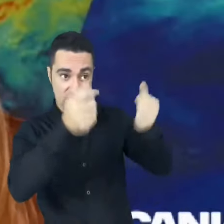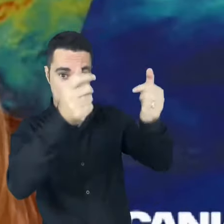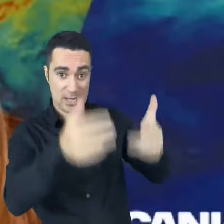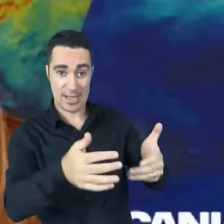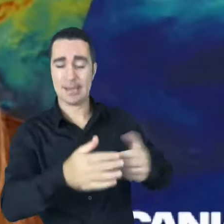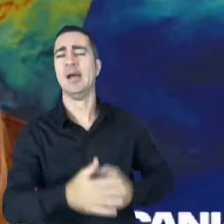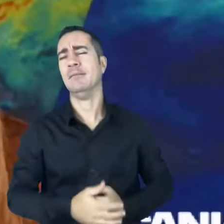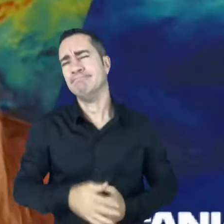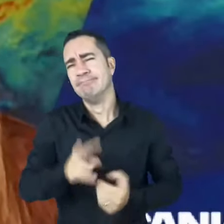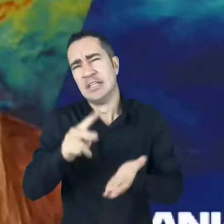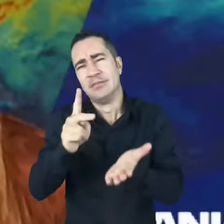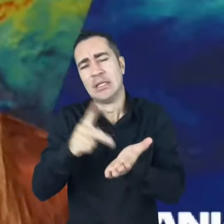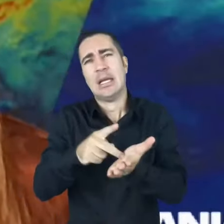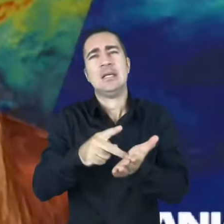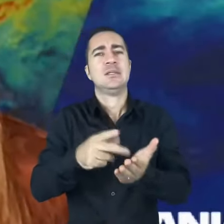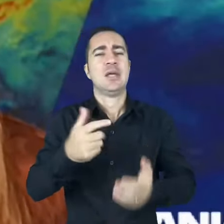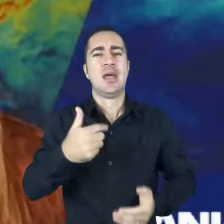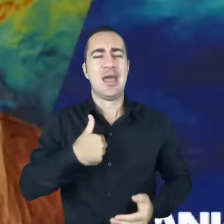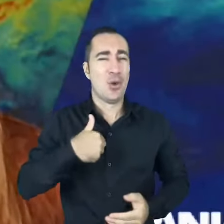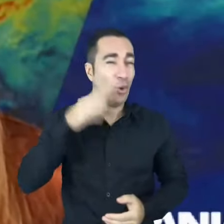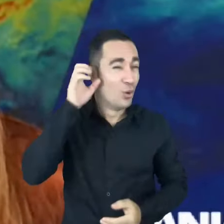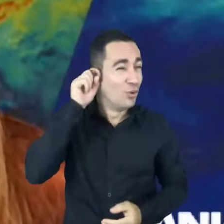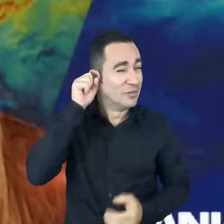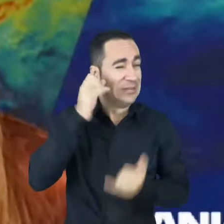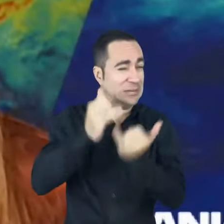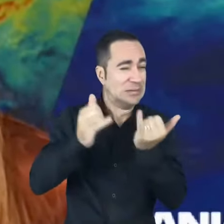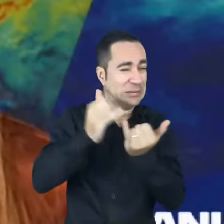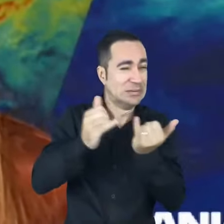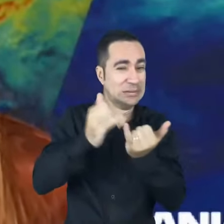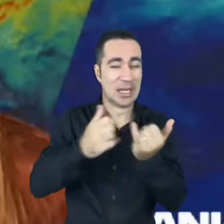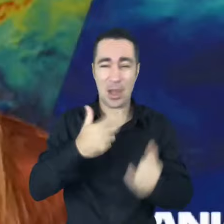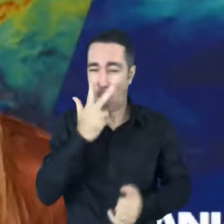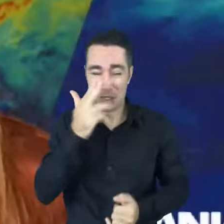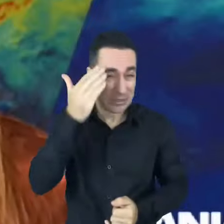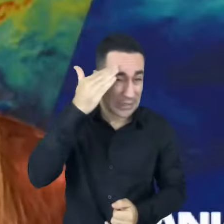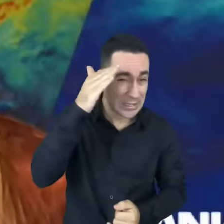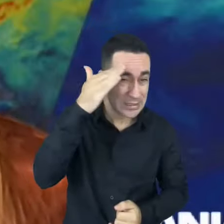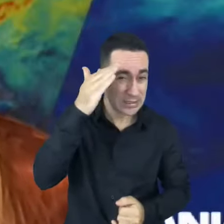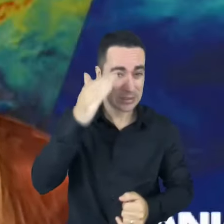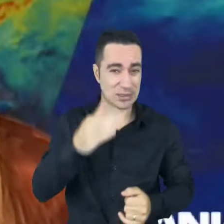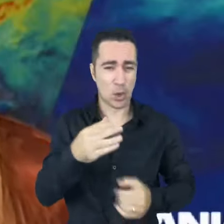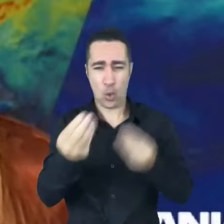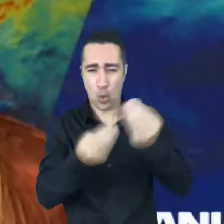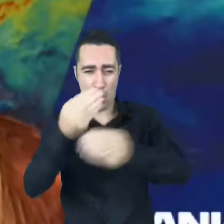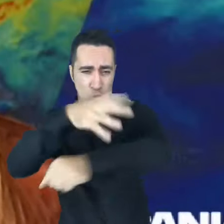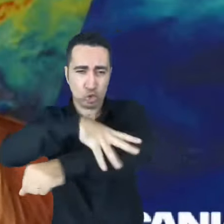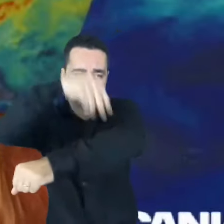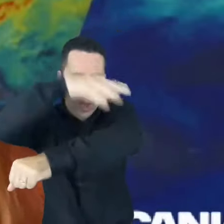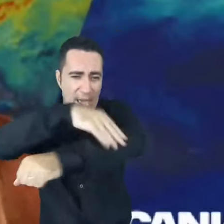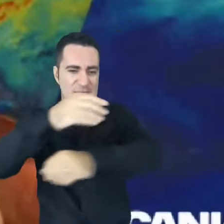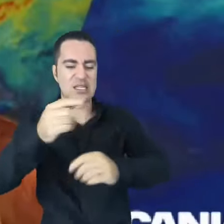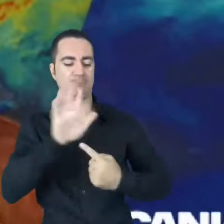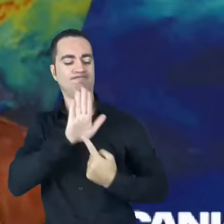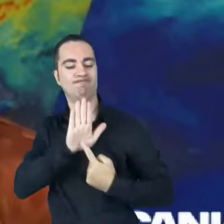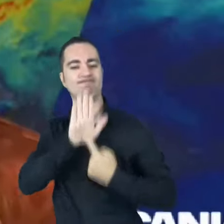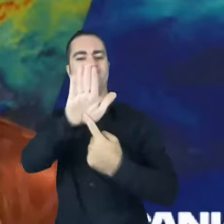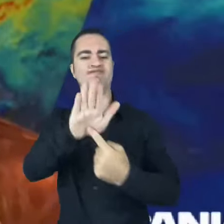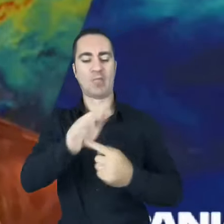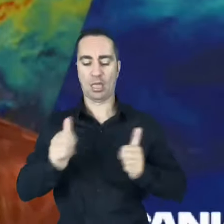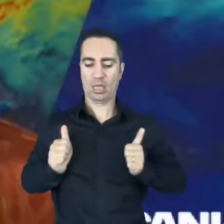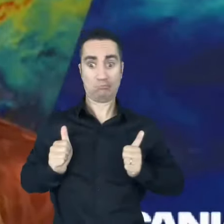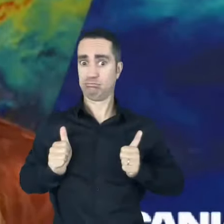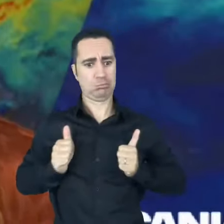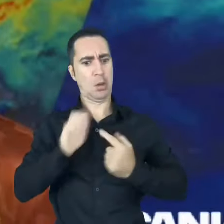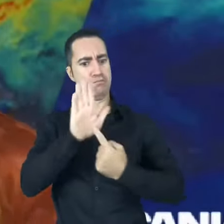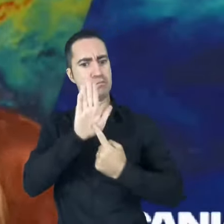não estou conseguindo ouvir muito. Eu acho que eu entendi a pergunta, como que a Suécia se tornou proativa